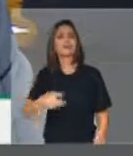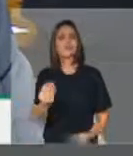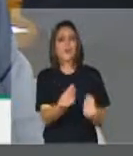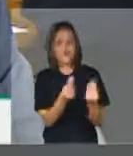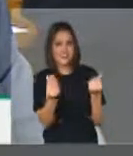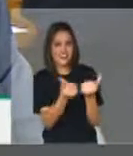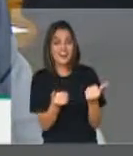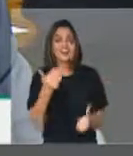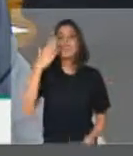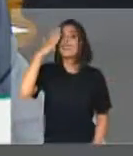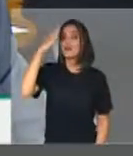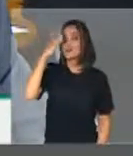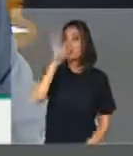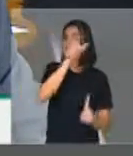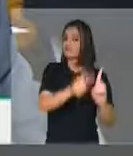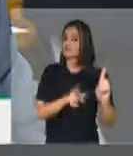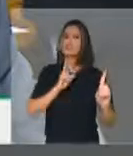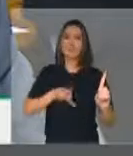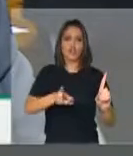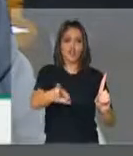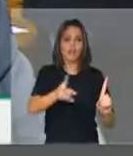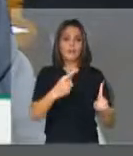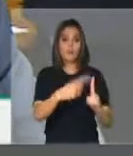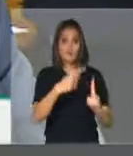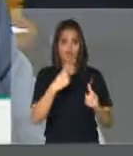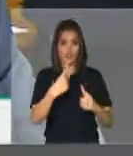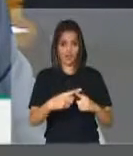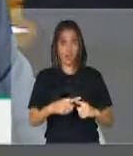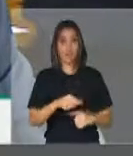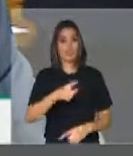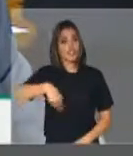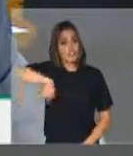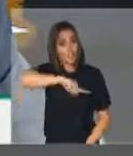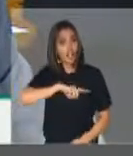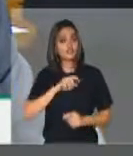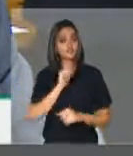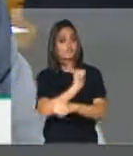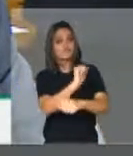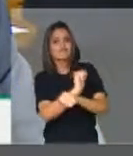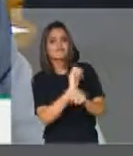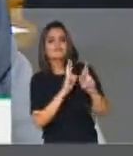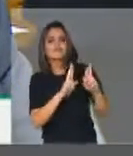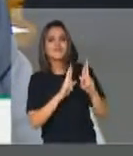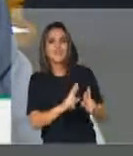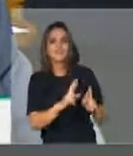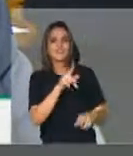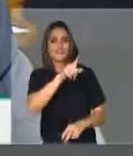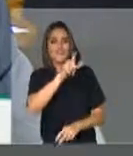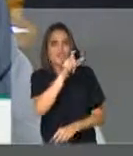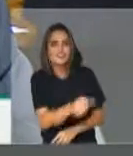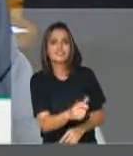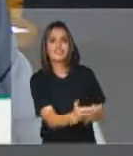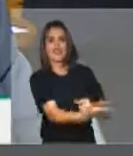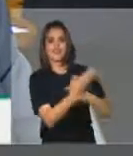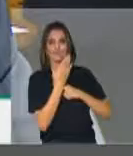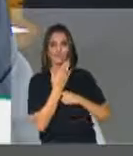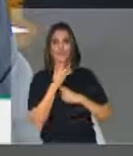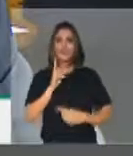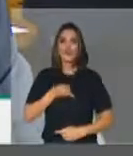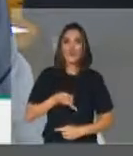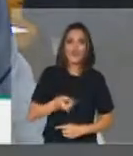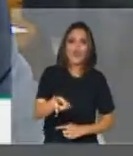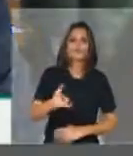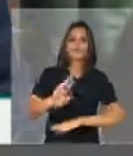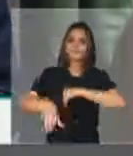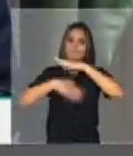você continuará sendo, porque conto com a sua ajuda, todos contamos, para seguirmos em frente no resgate à imagem do